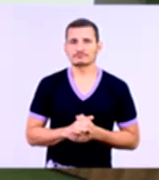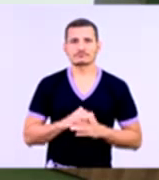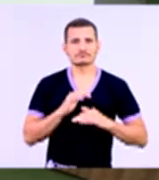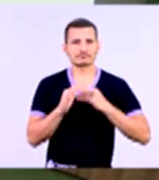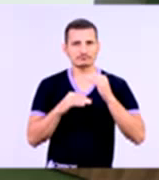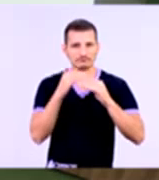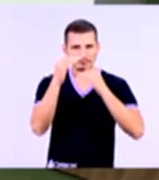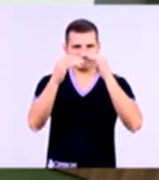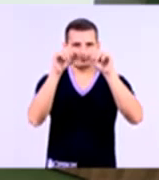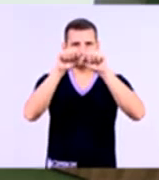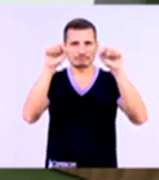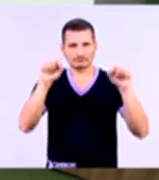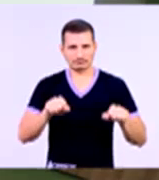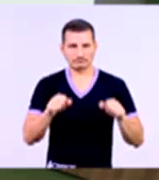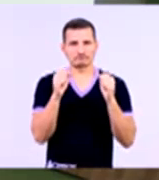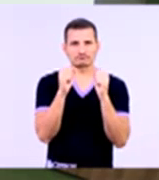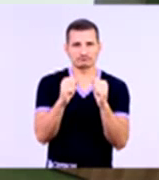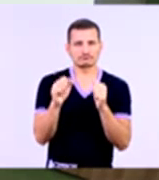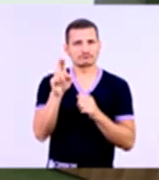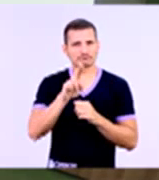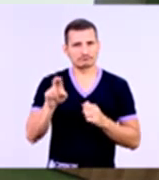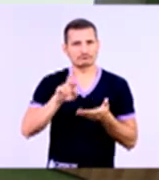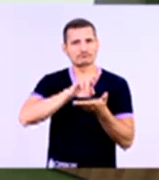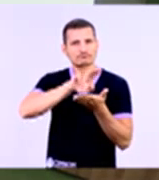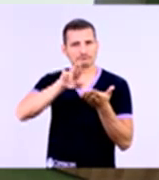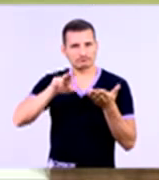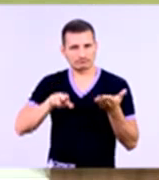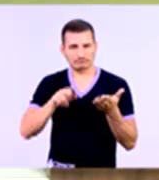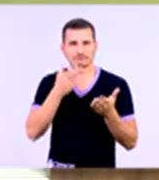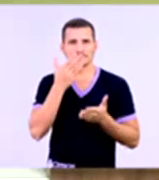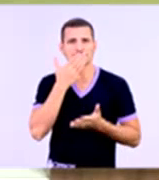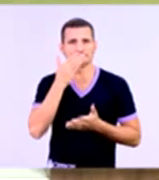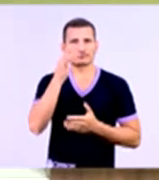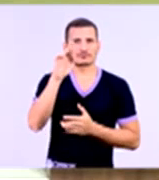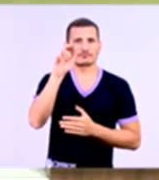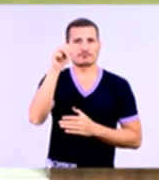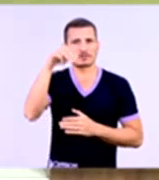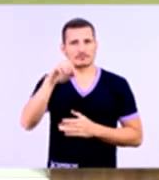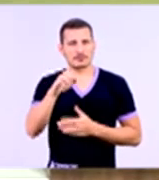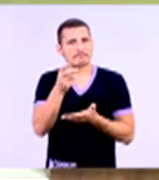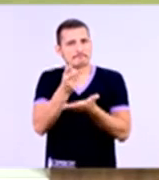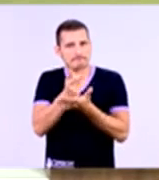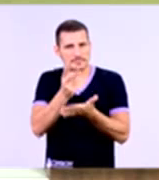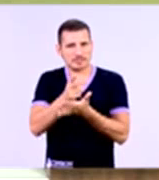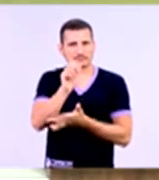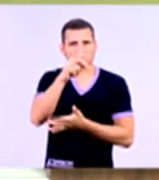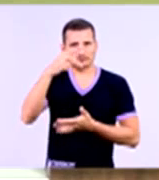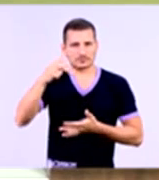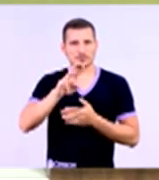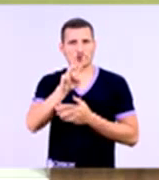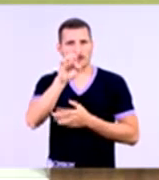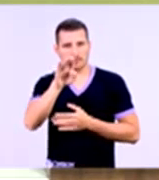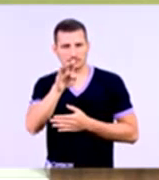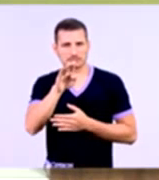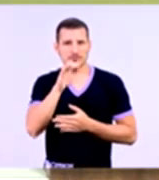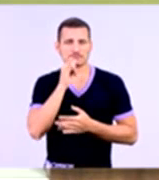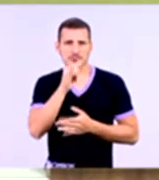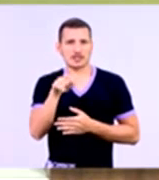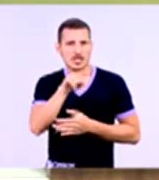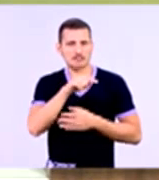desenvolvimento de sistema, podem ser usados vários tipos de framework em uma mesma aplicação web, sem que eles